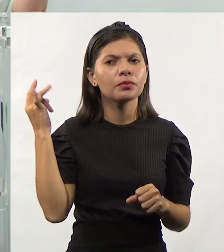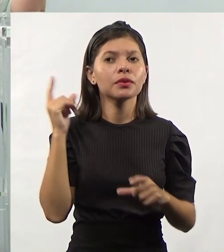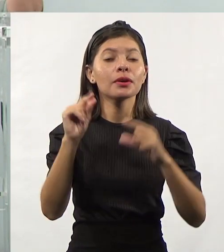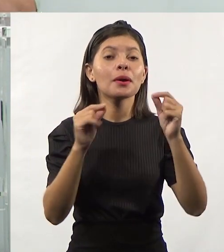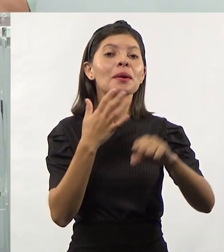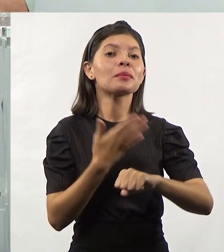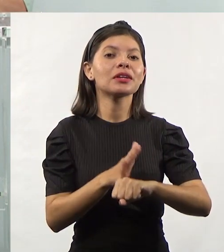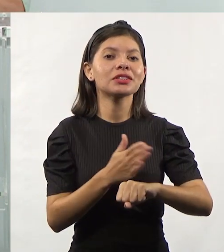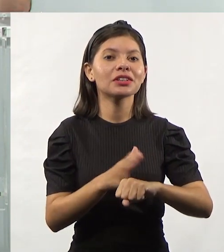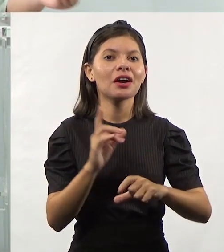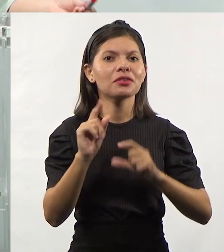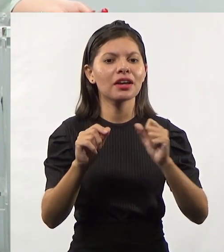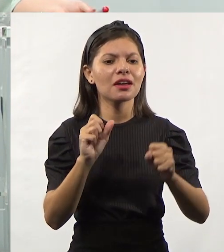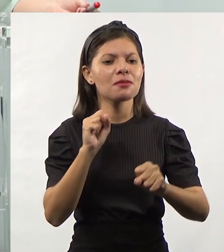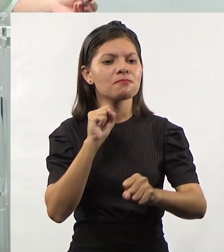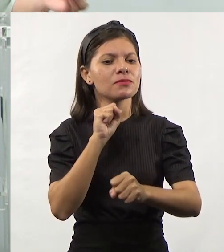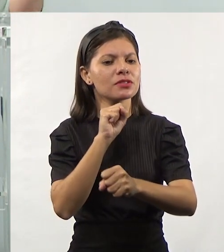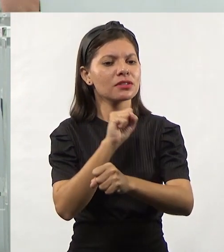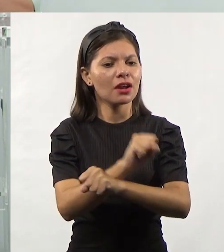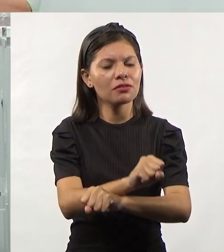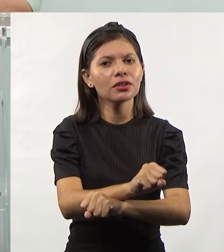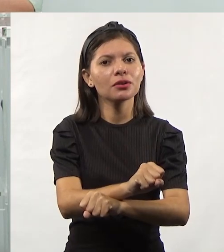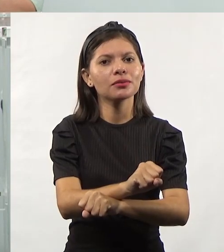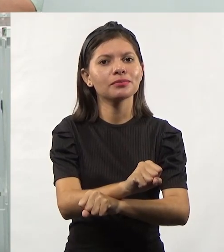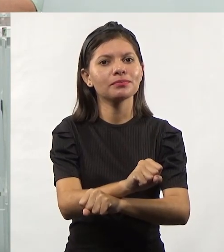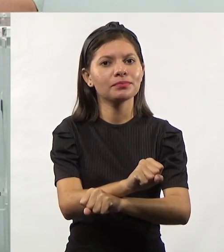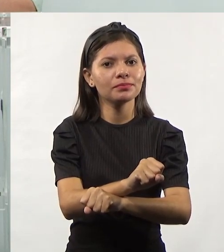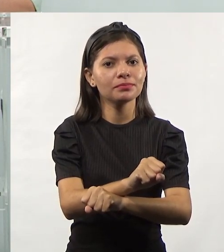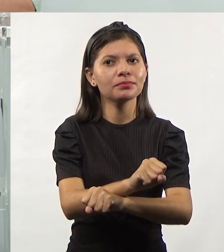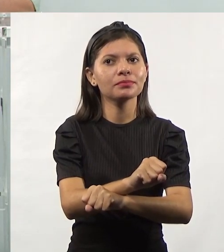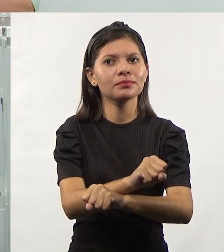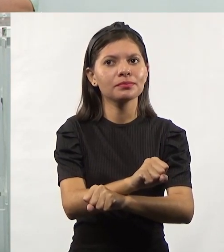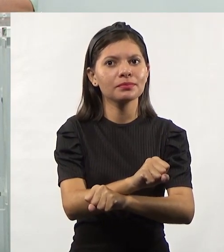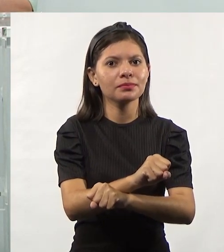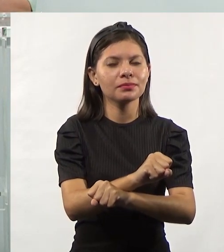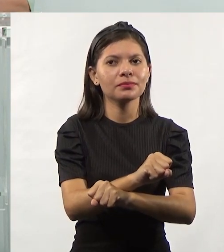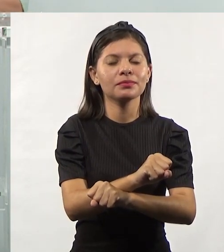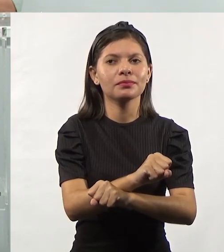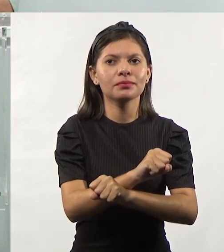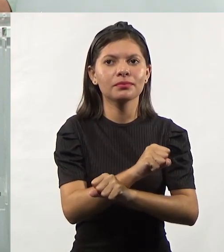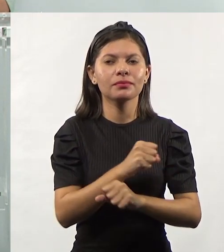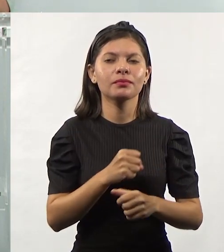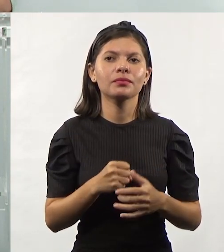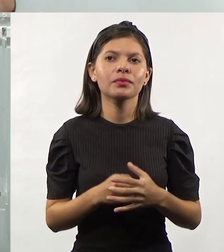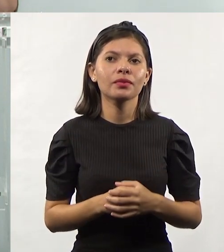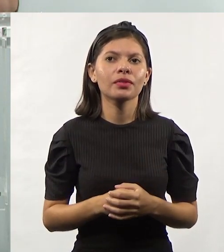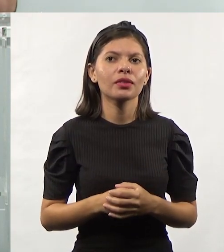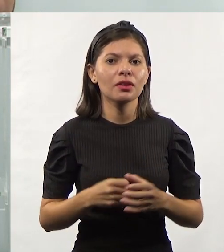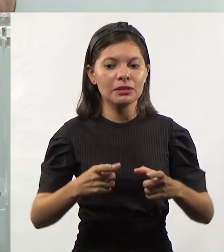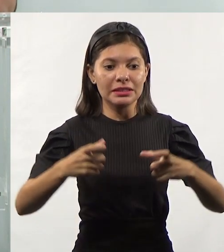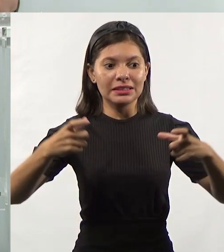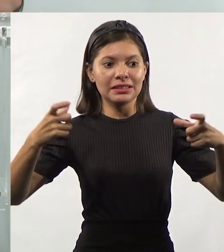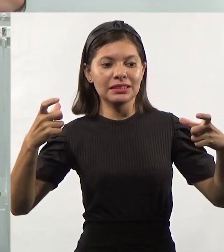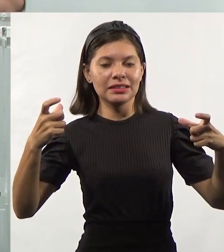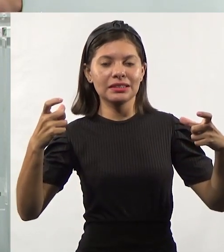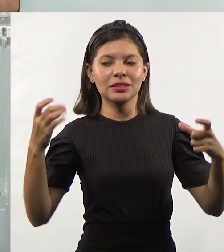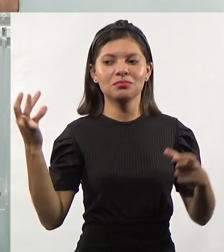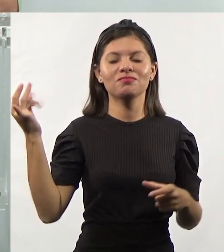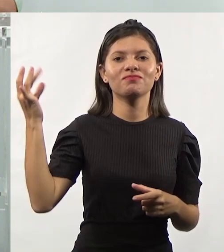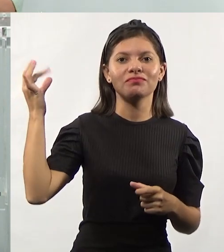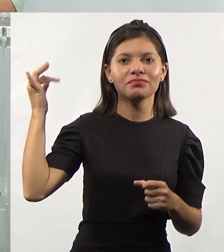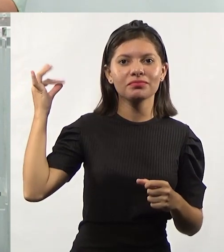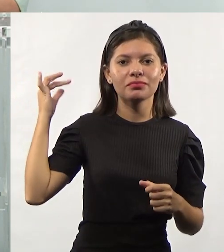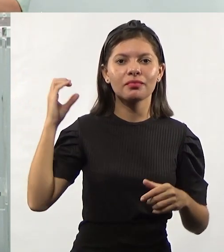se praticava escravidão. Olha o outro extremo aí, né? A gente fazendo com que as